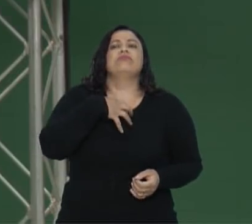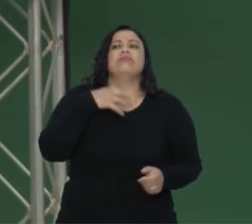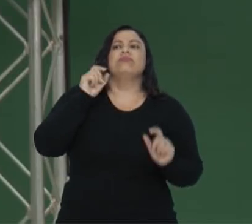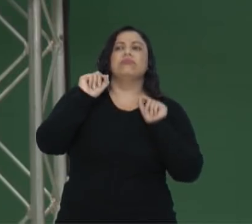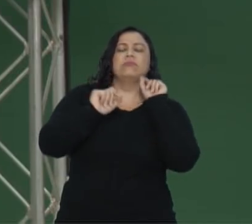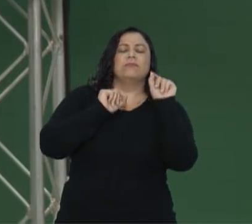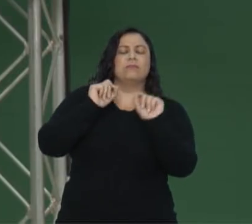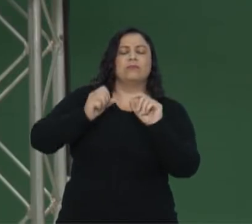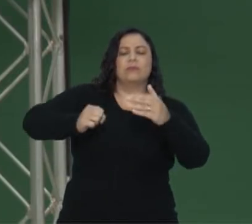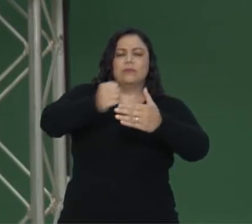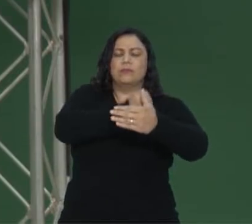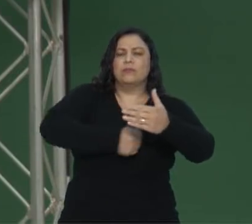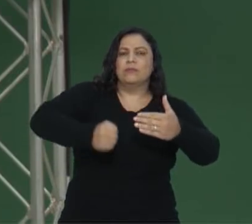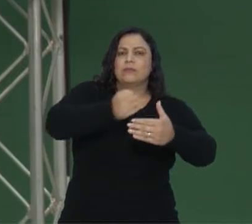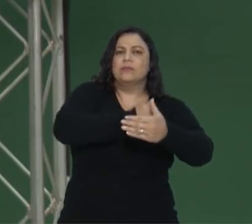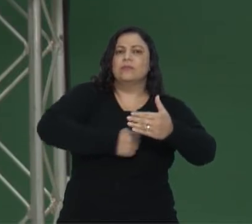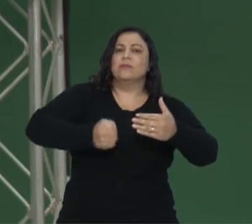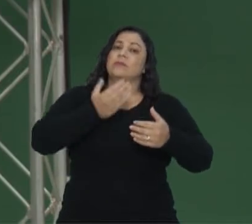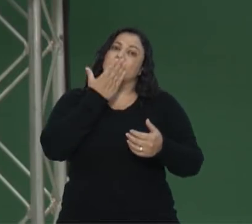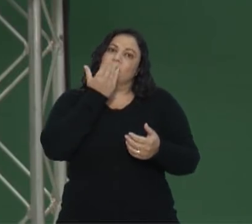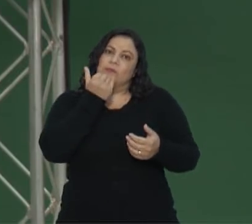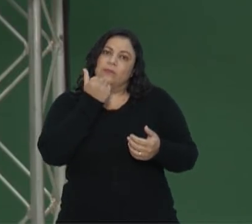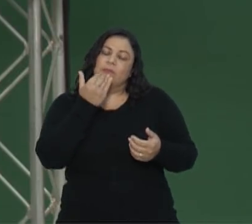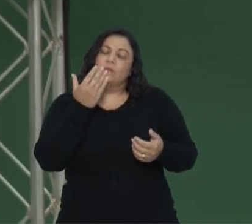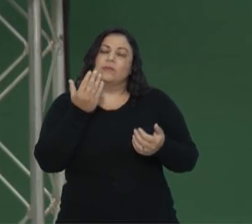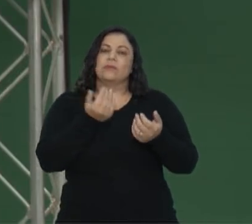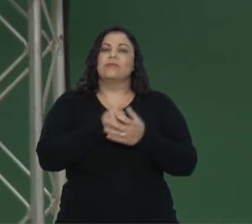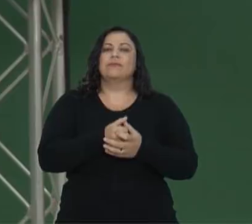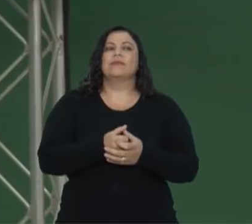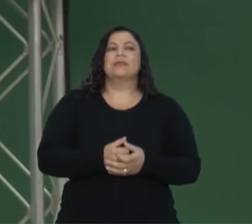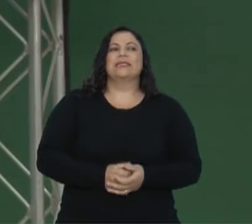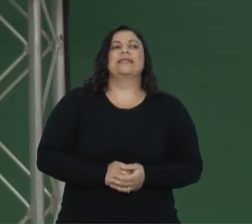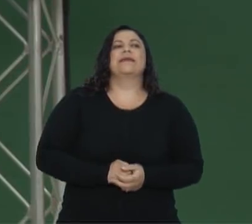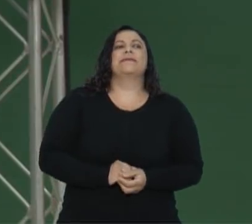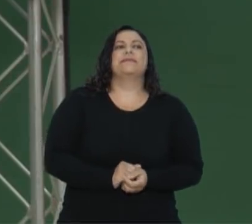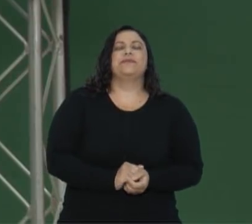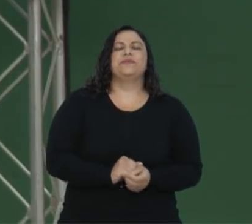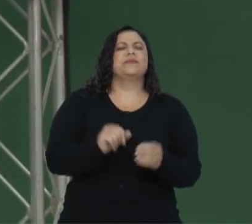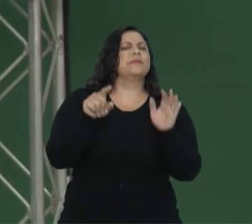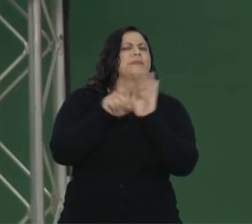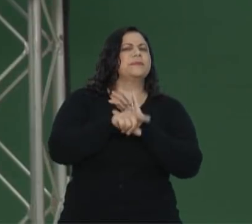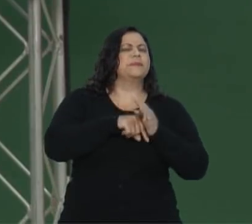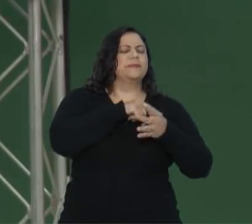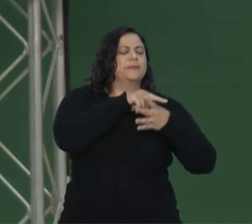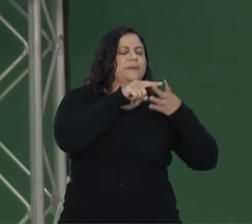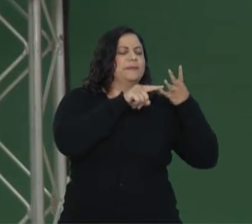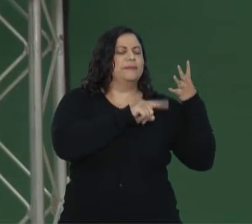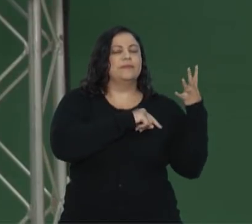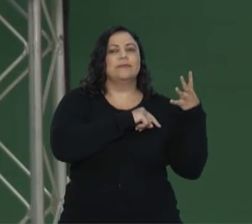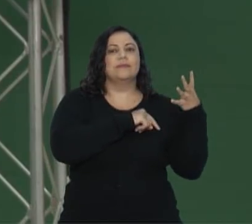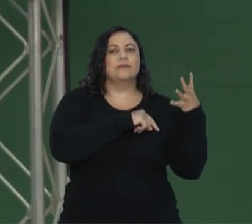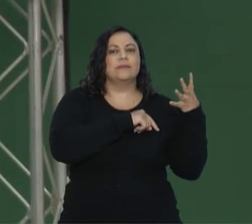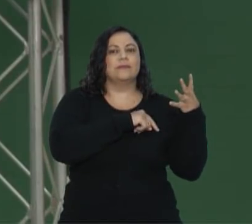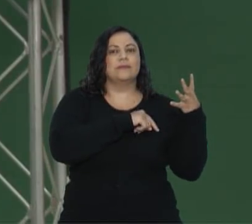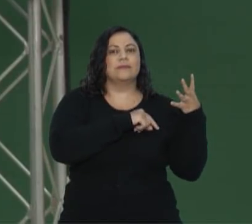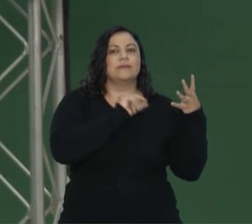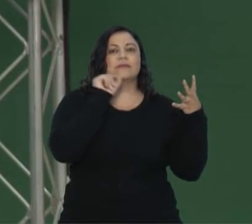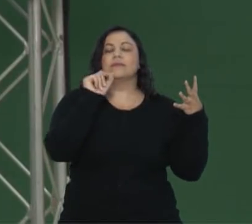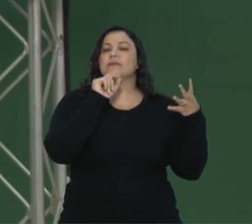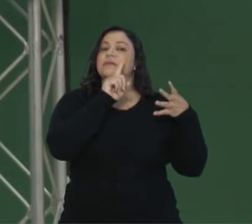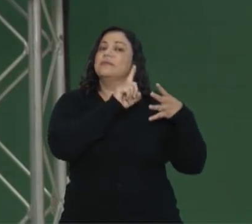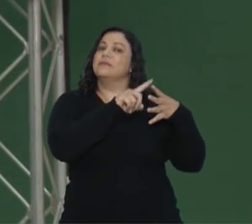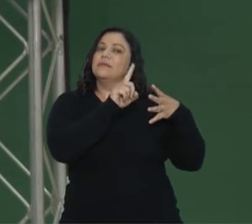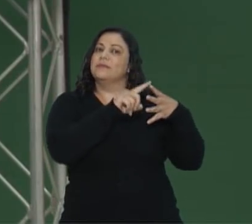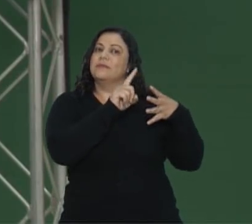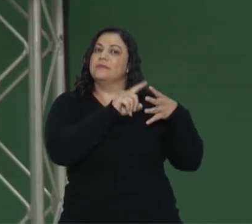cozinha fazendo uma refeição, fazendo os alimentos para a sua família. Então vejam as 4 situações que eu trago para vocês. A